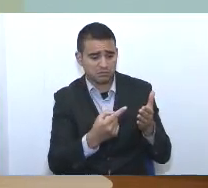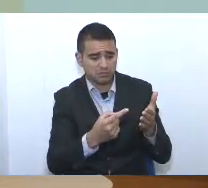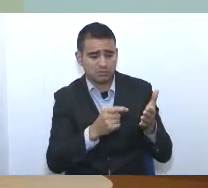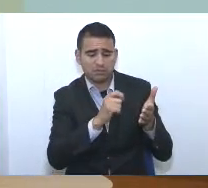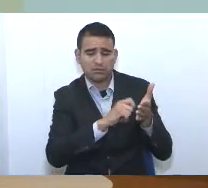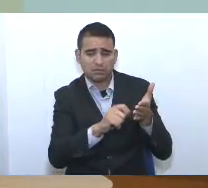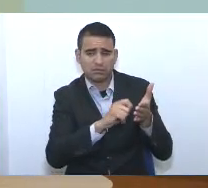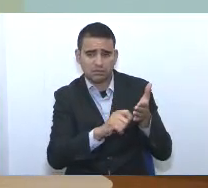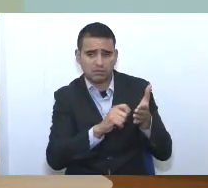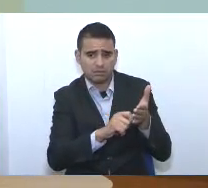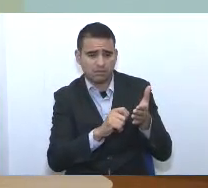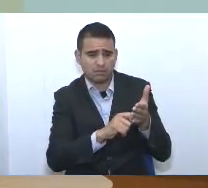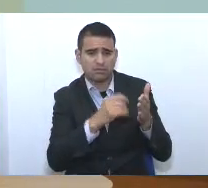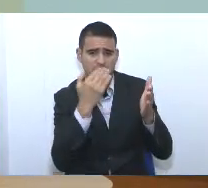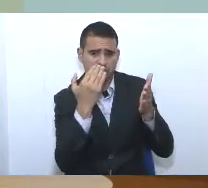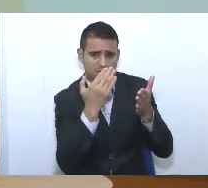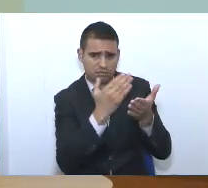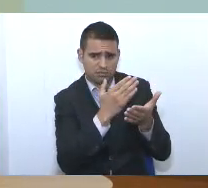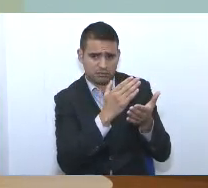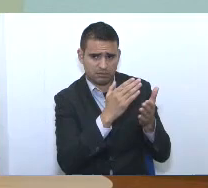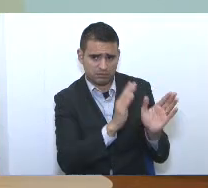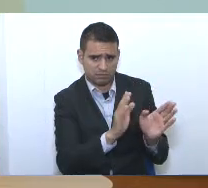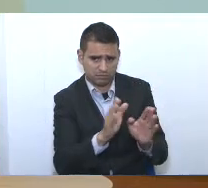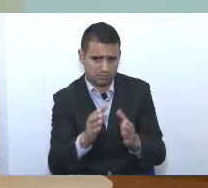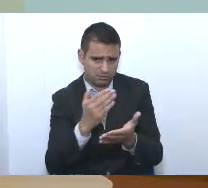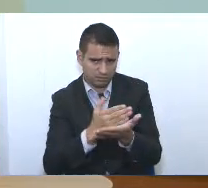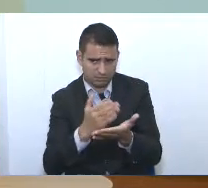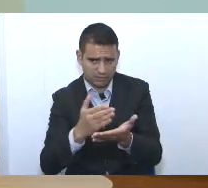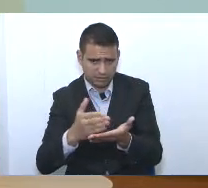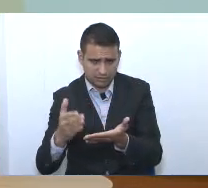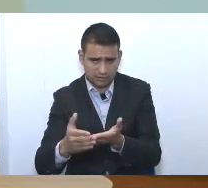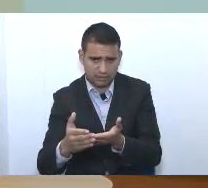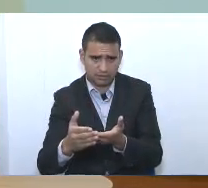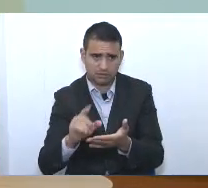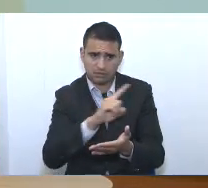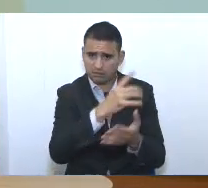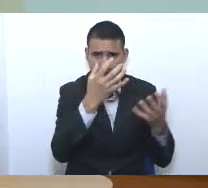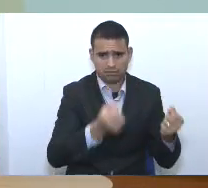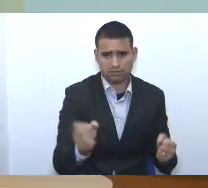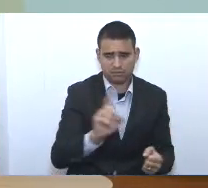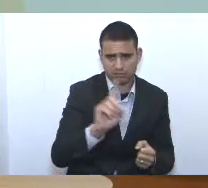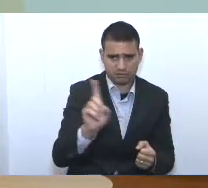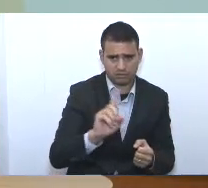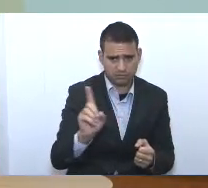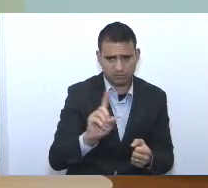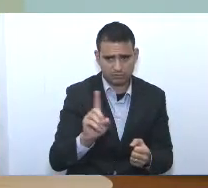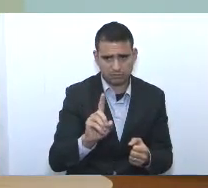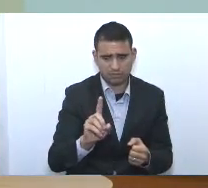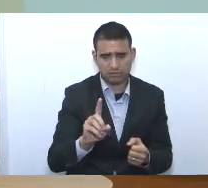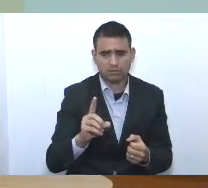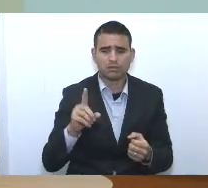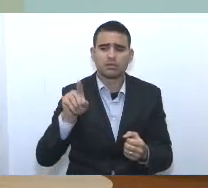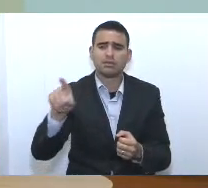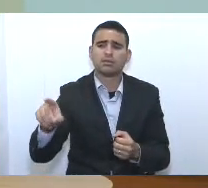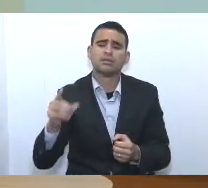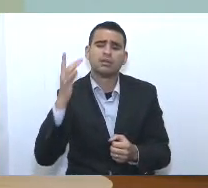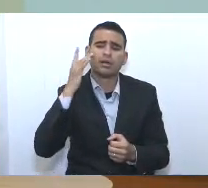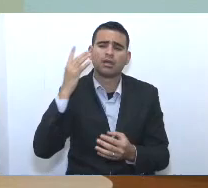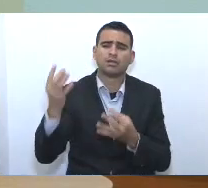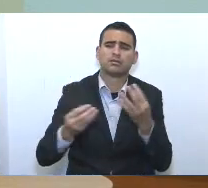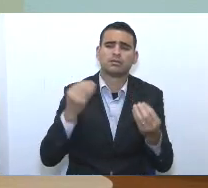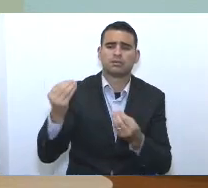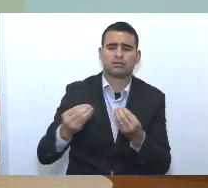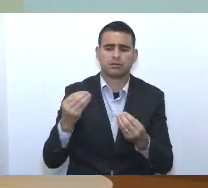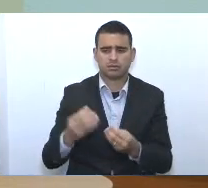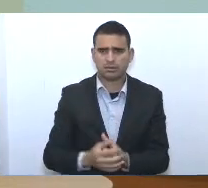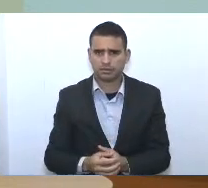a questão lá dos parcelamentos. Qual a perspectiva? Considerando que os precatórios do município, principalmente os de